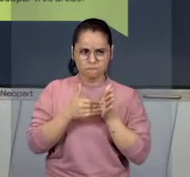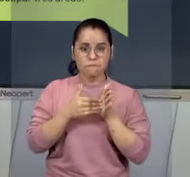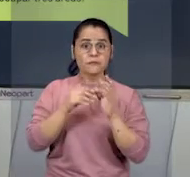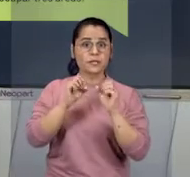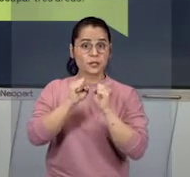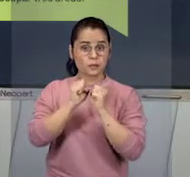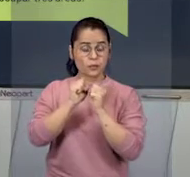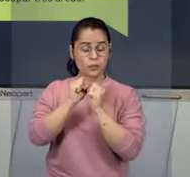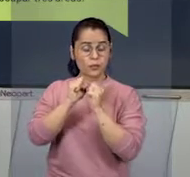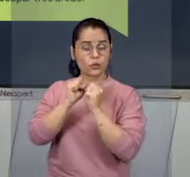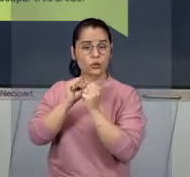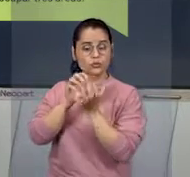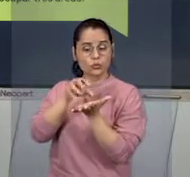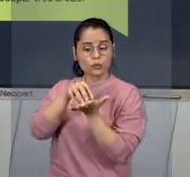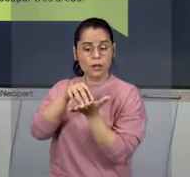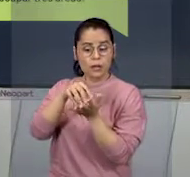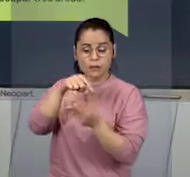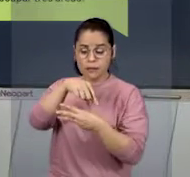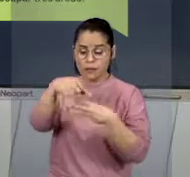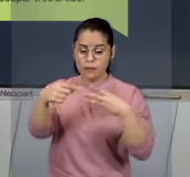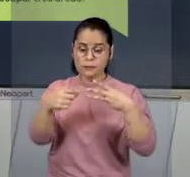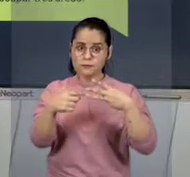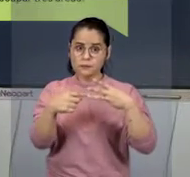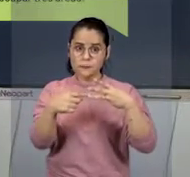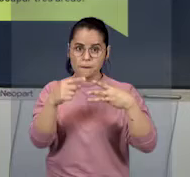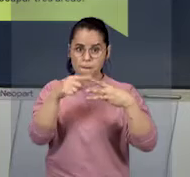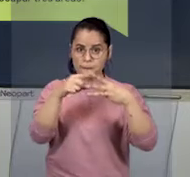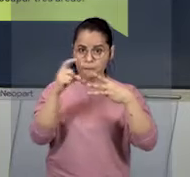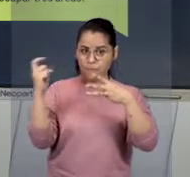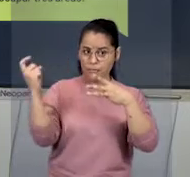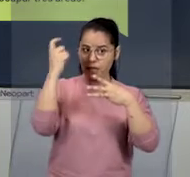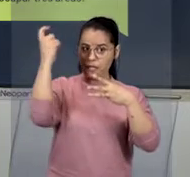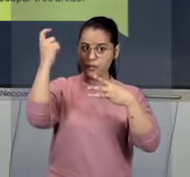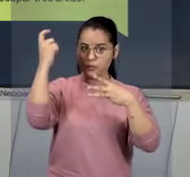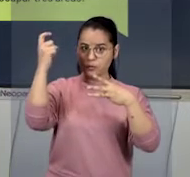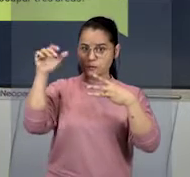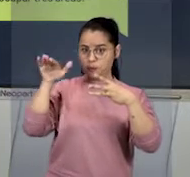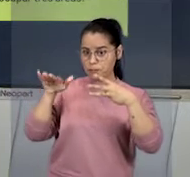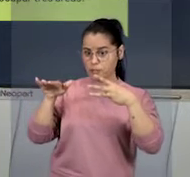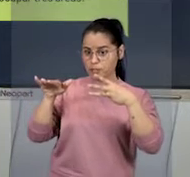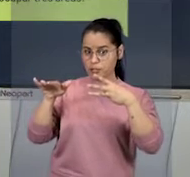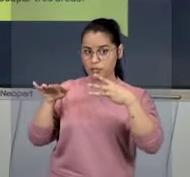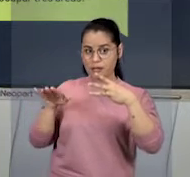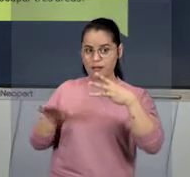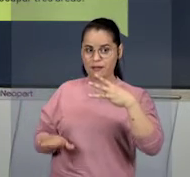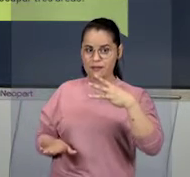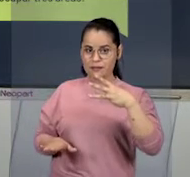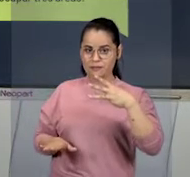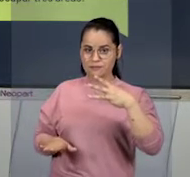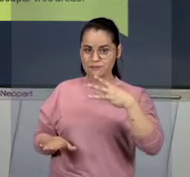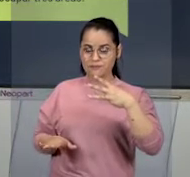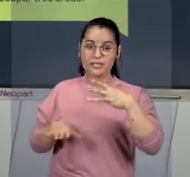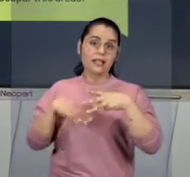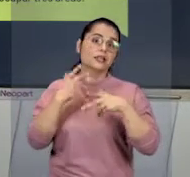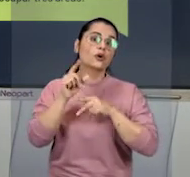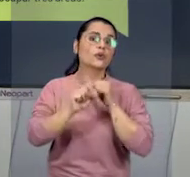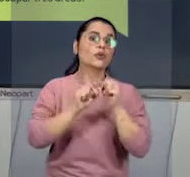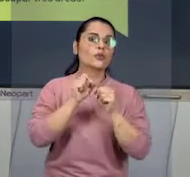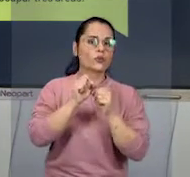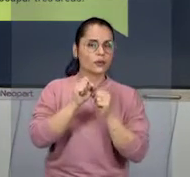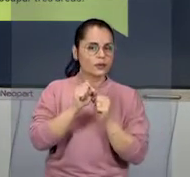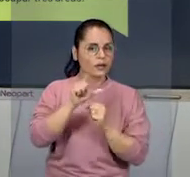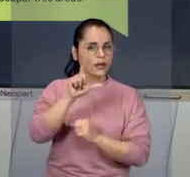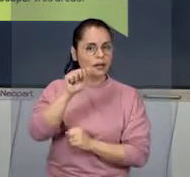podem ocupar 3 áreas: alta, média e baixa. Então,